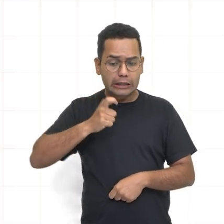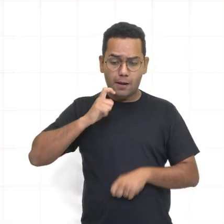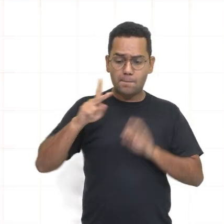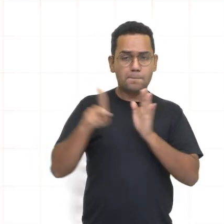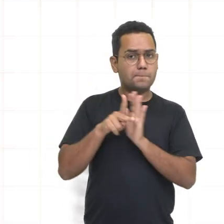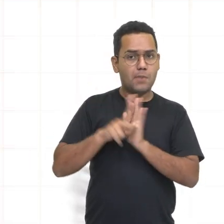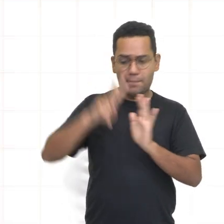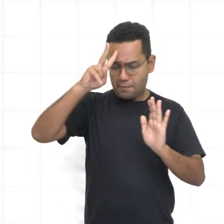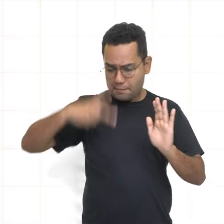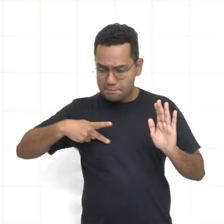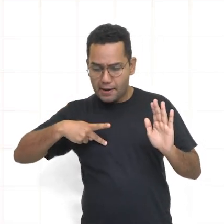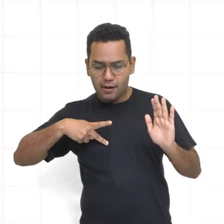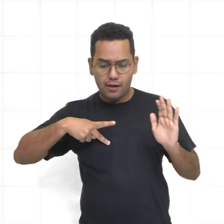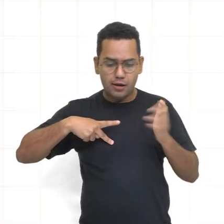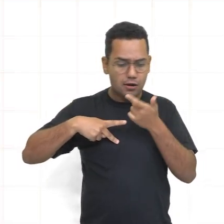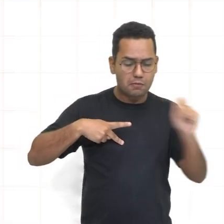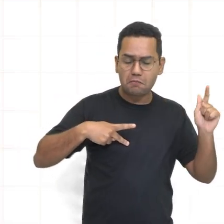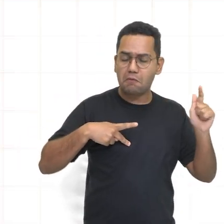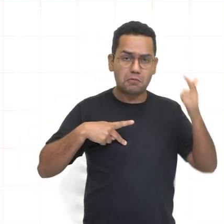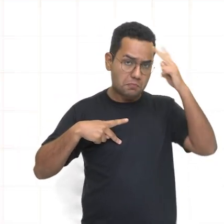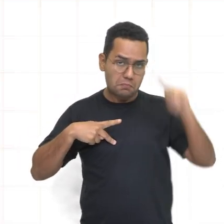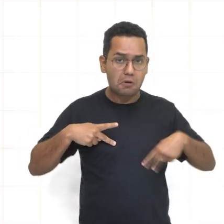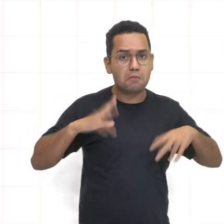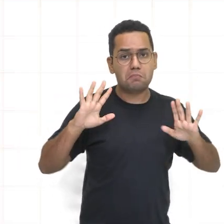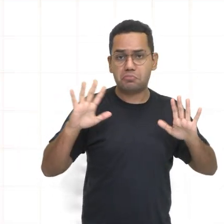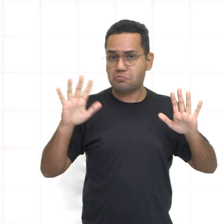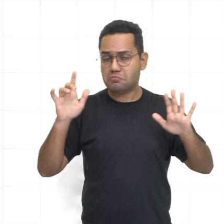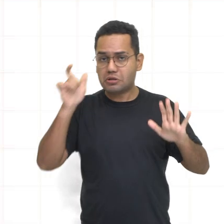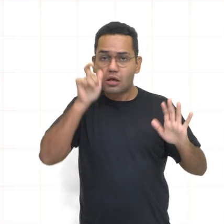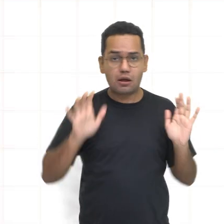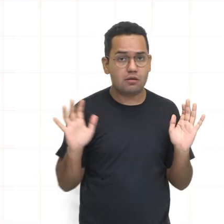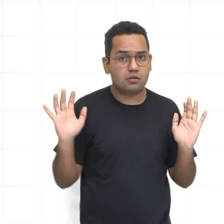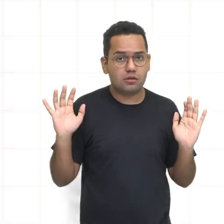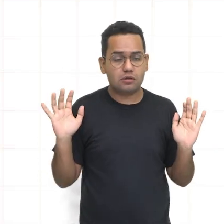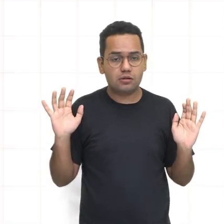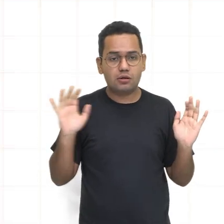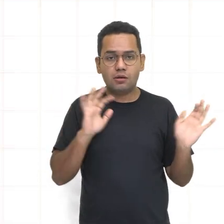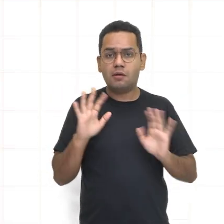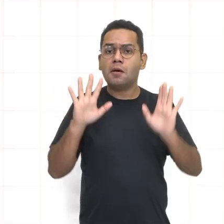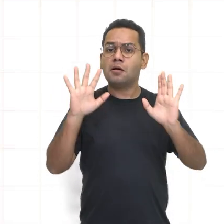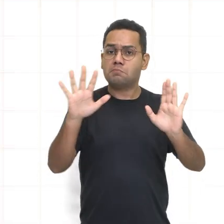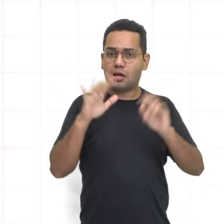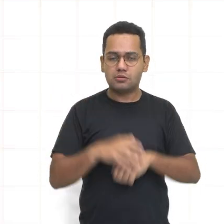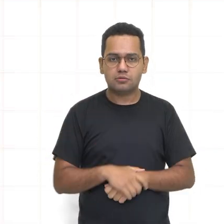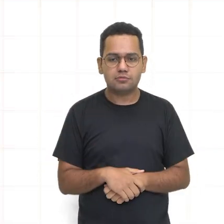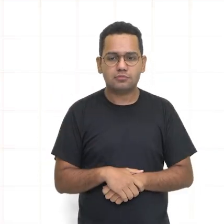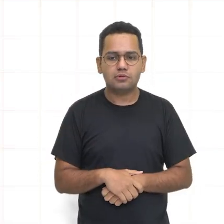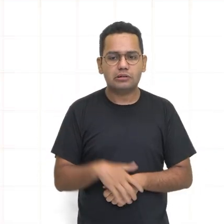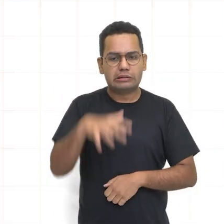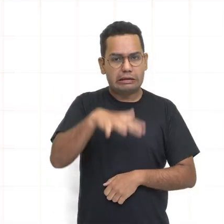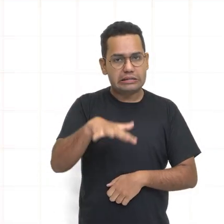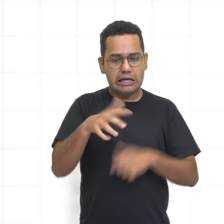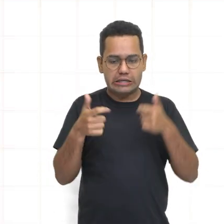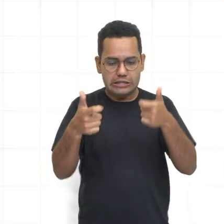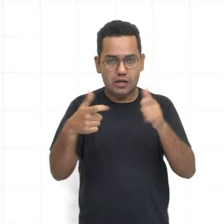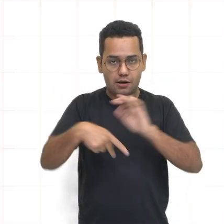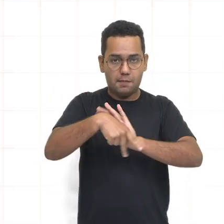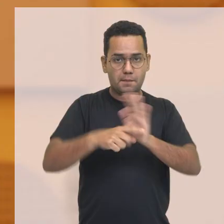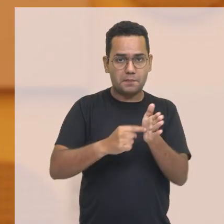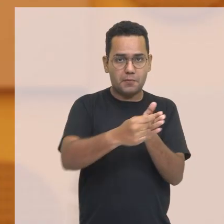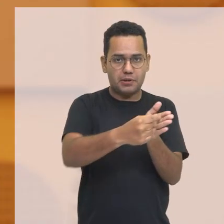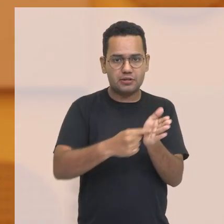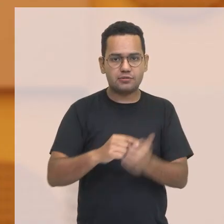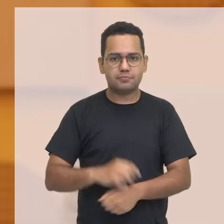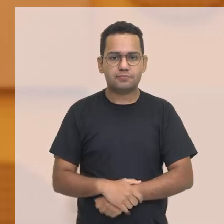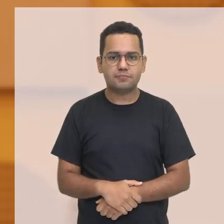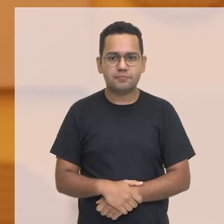interesses divergentes das partes envolvidas. Então, nesse contexto de guerra, nesse contexto de conflitos internos na